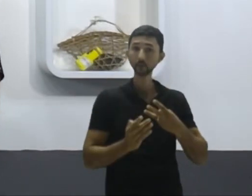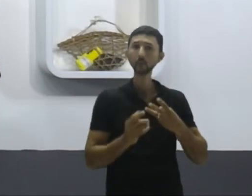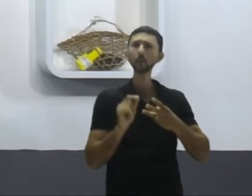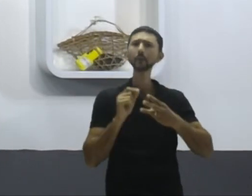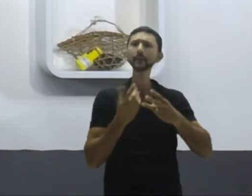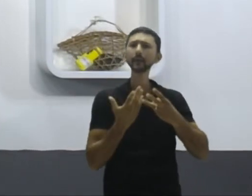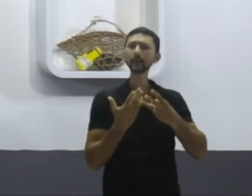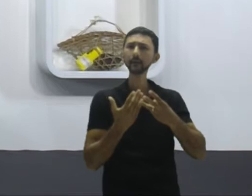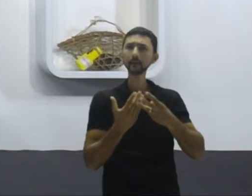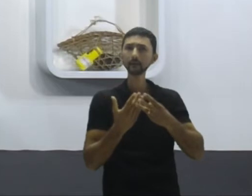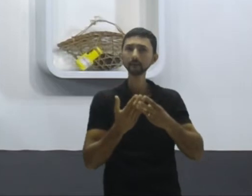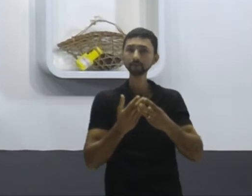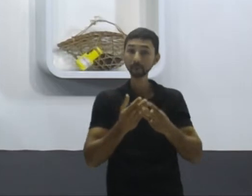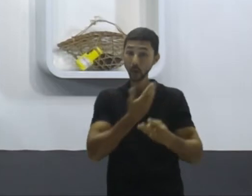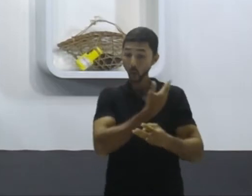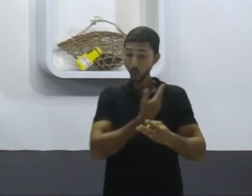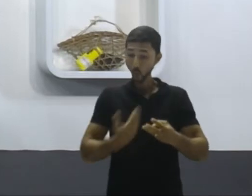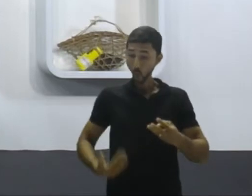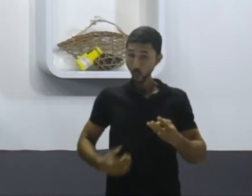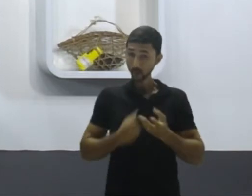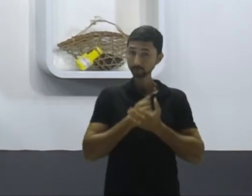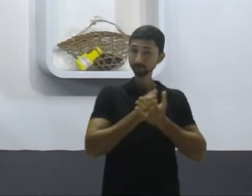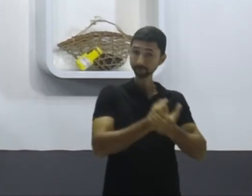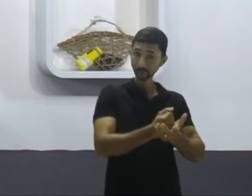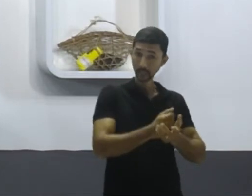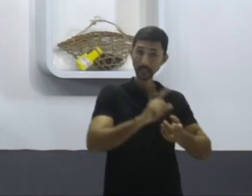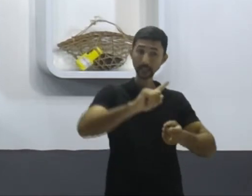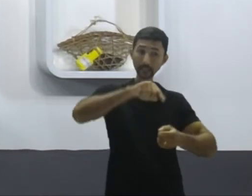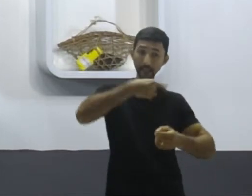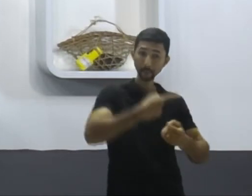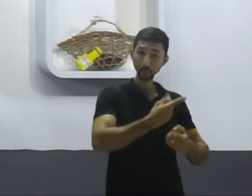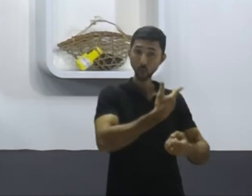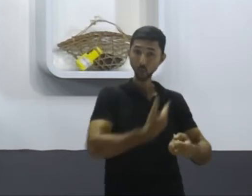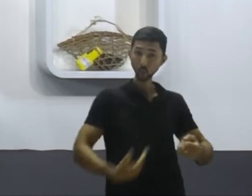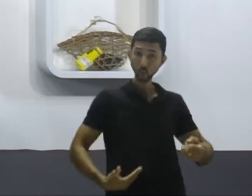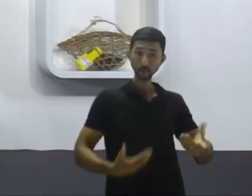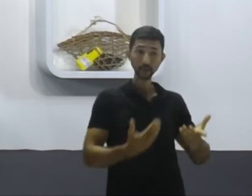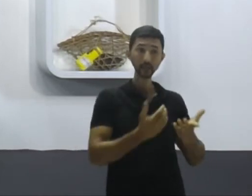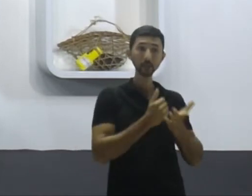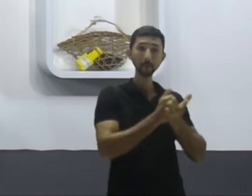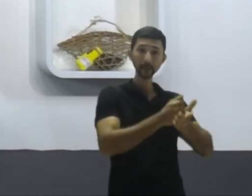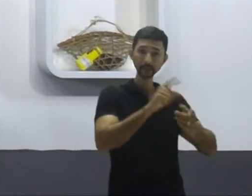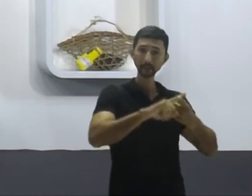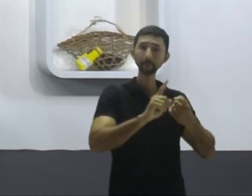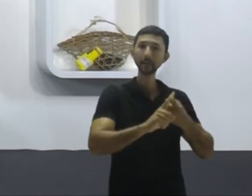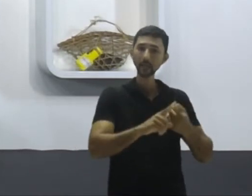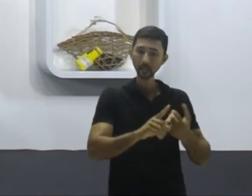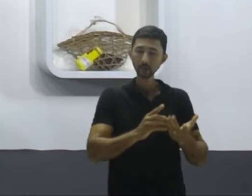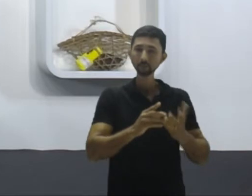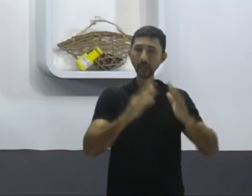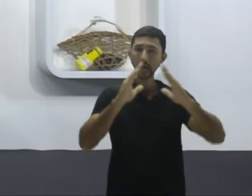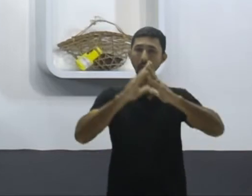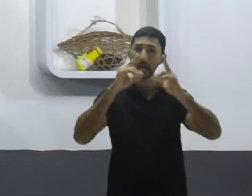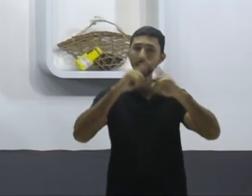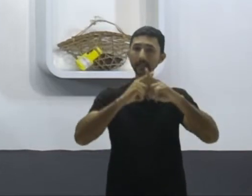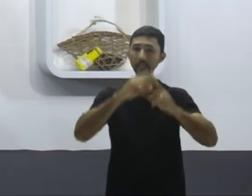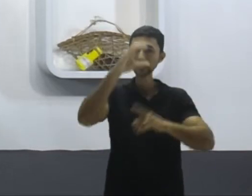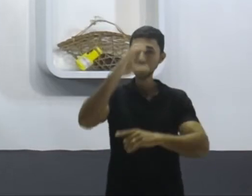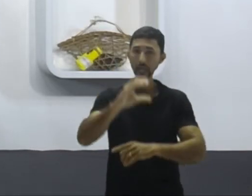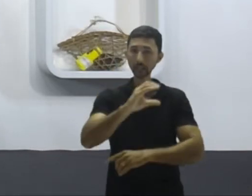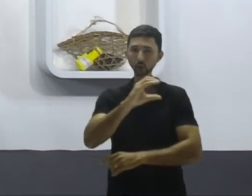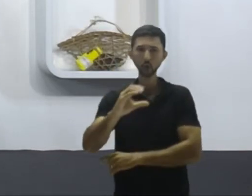o apoio que o governo português e depois o governo brasileiro teve da Igreja Católica. Tá? A Igreja ela não